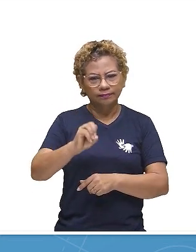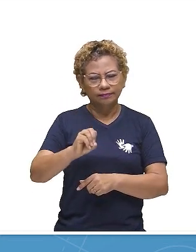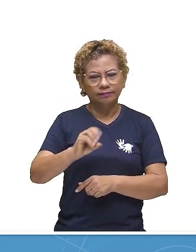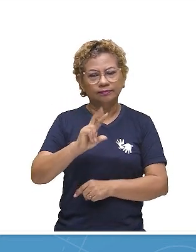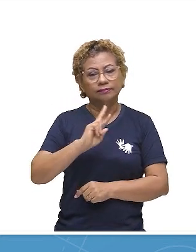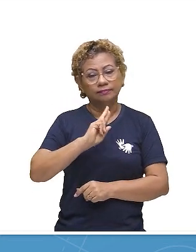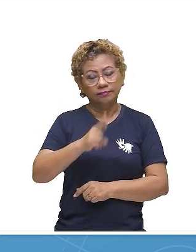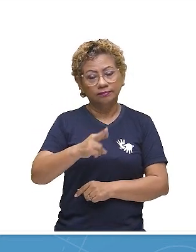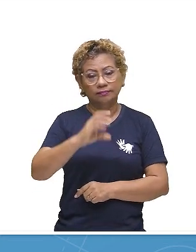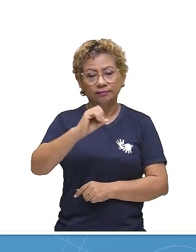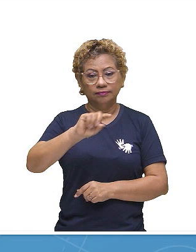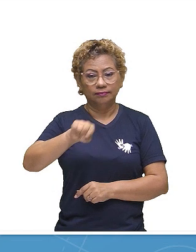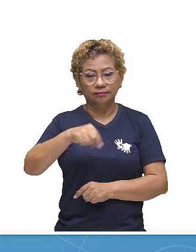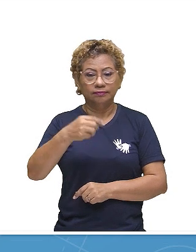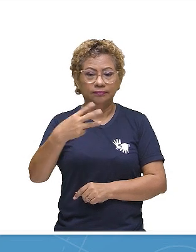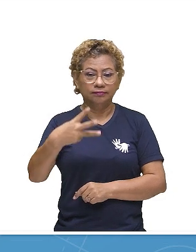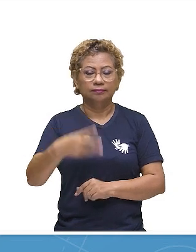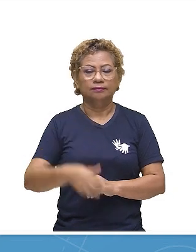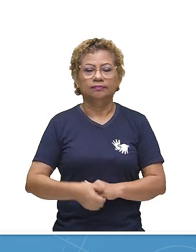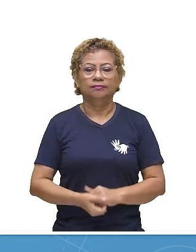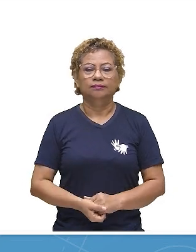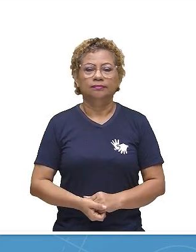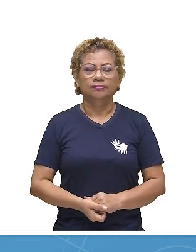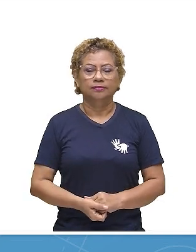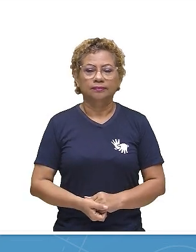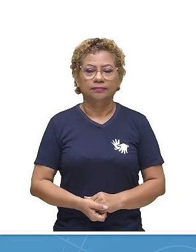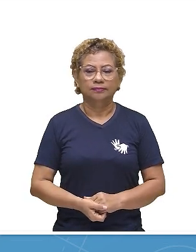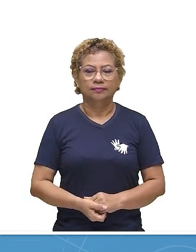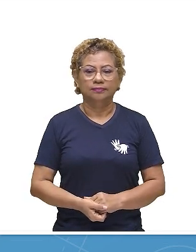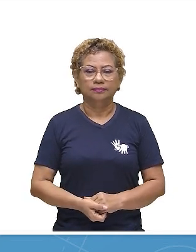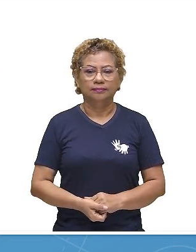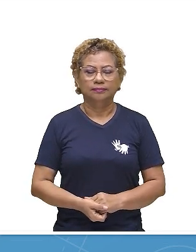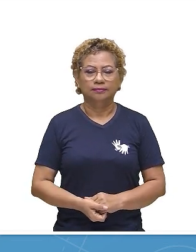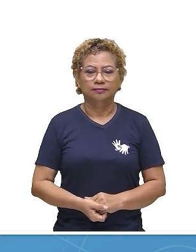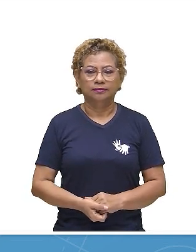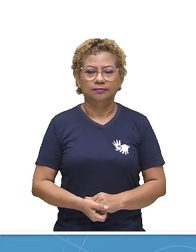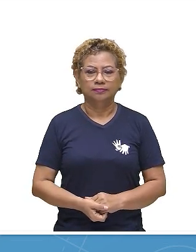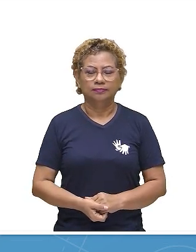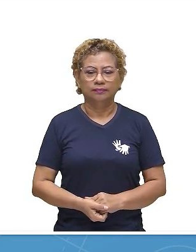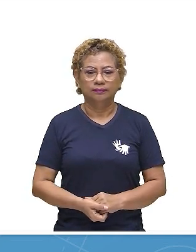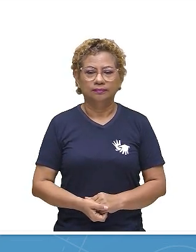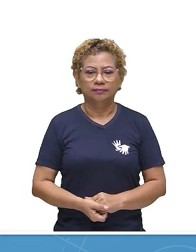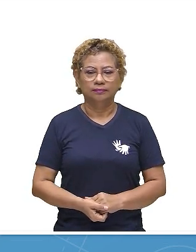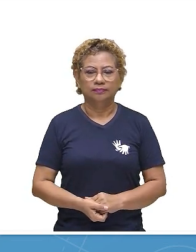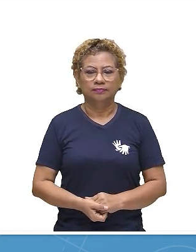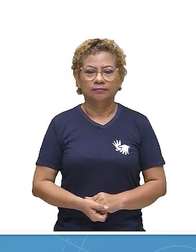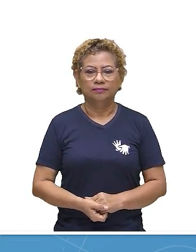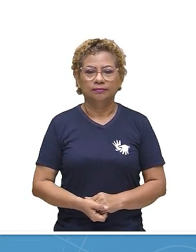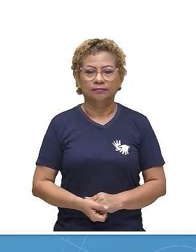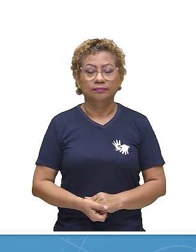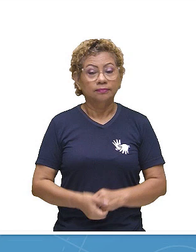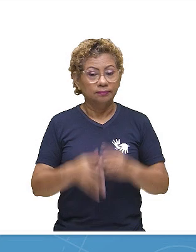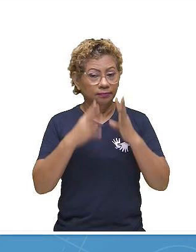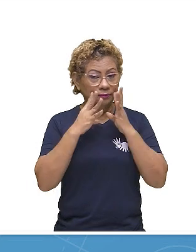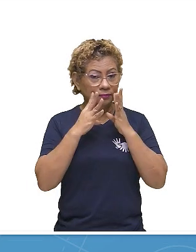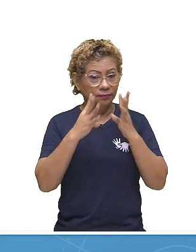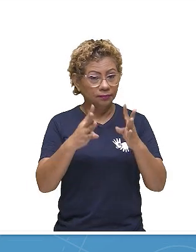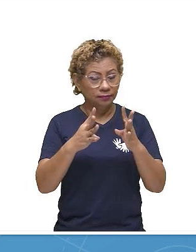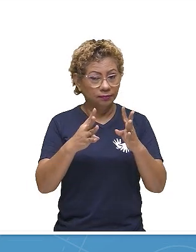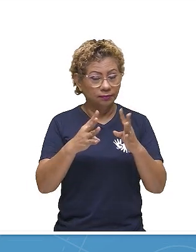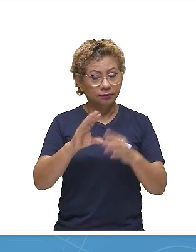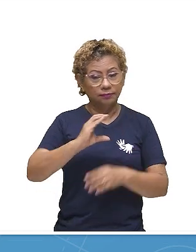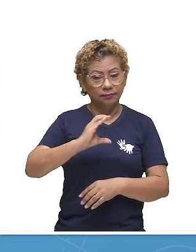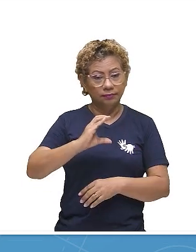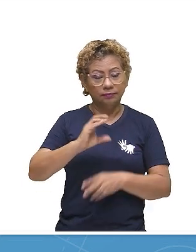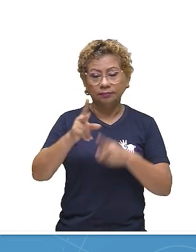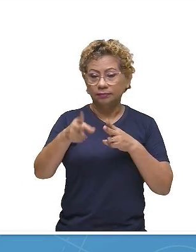dividindo por 10. E aqui, ó, mesma coisa.